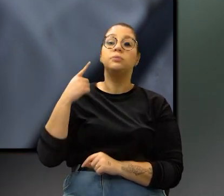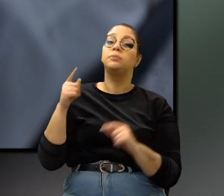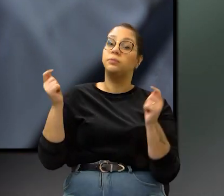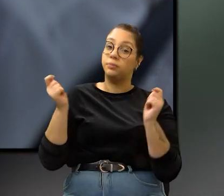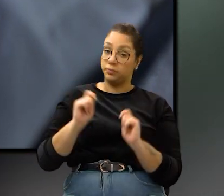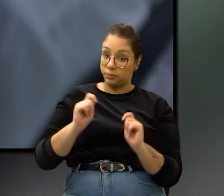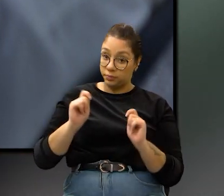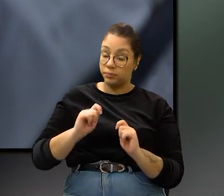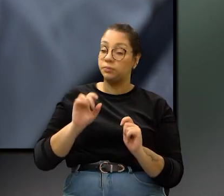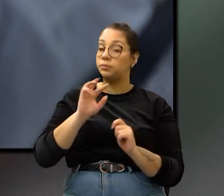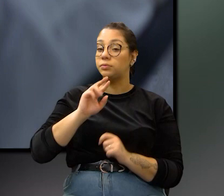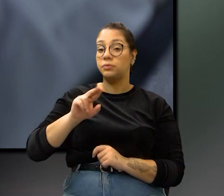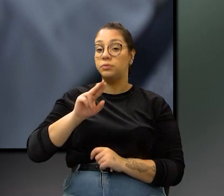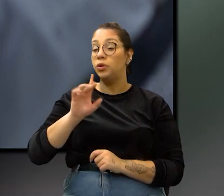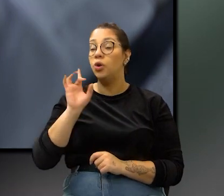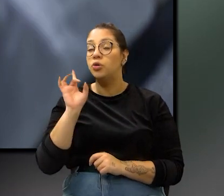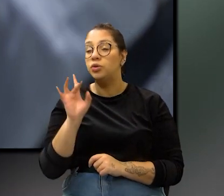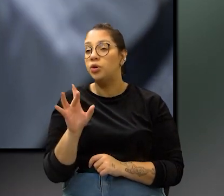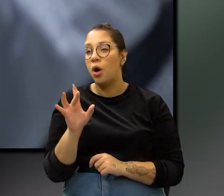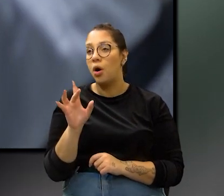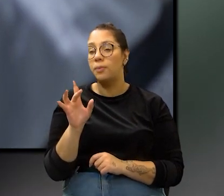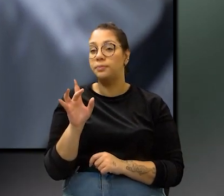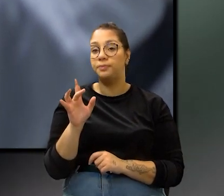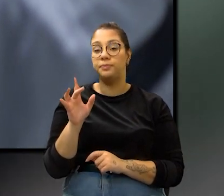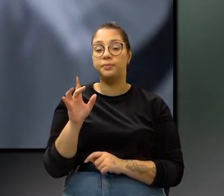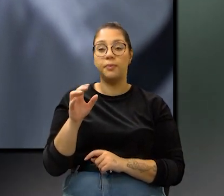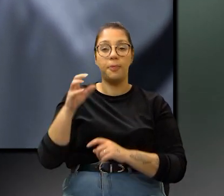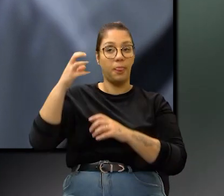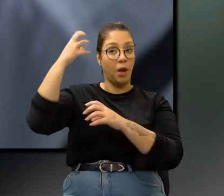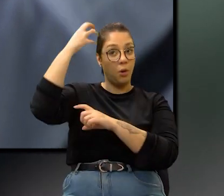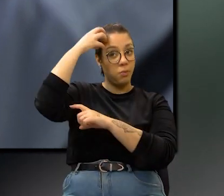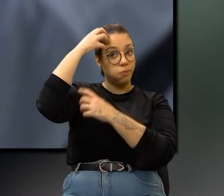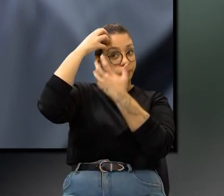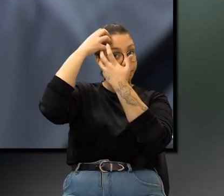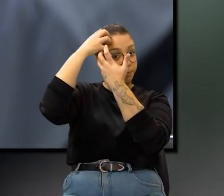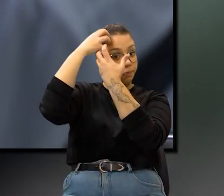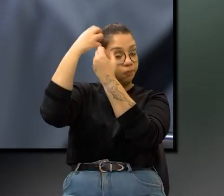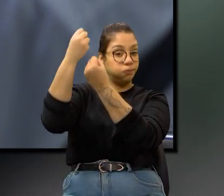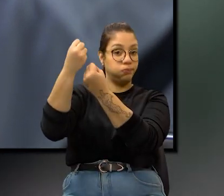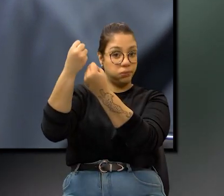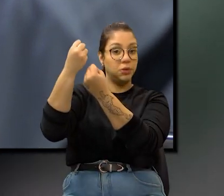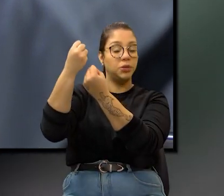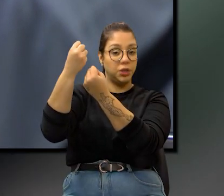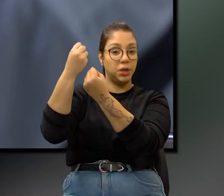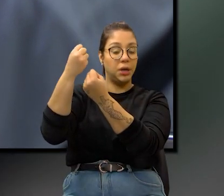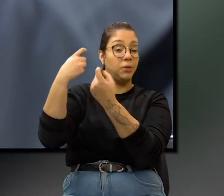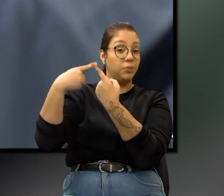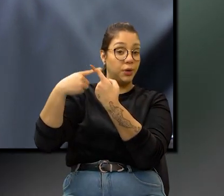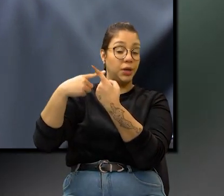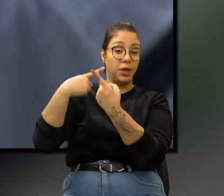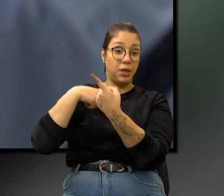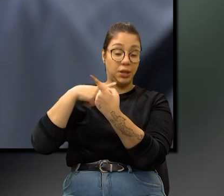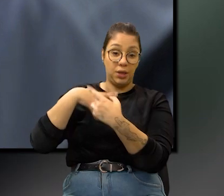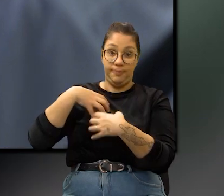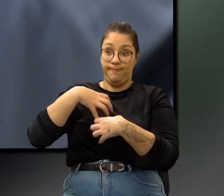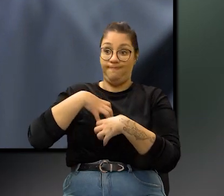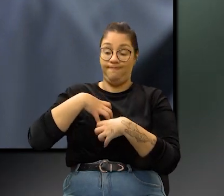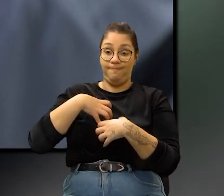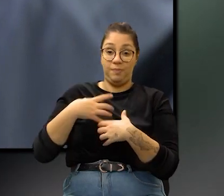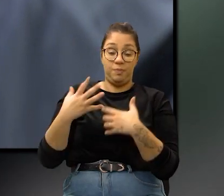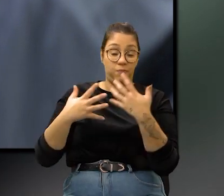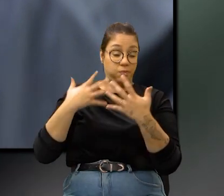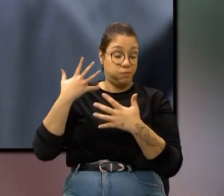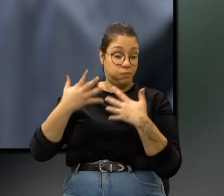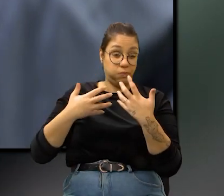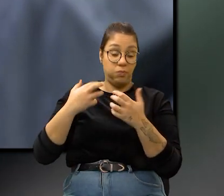Onde a gente vai poder não só retirar aquela massa que está causando todo aquele